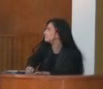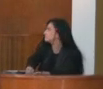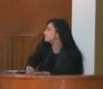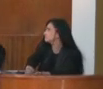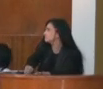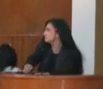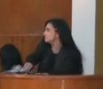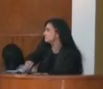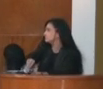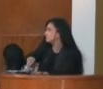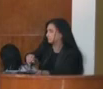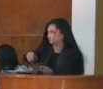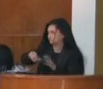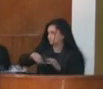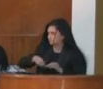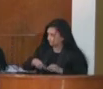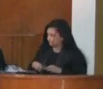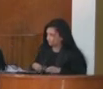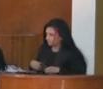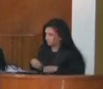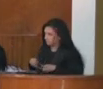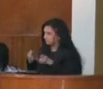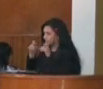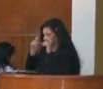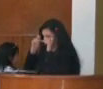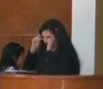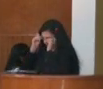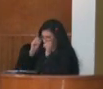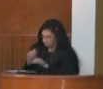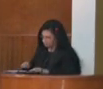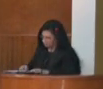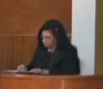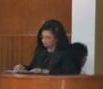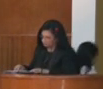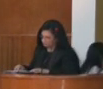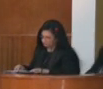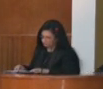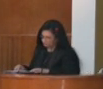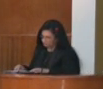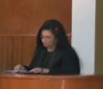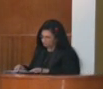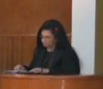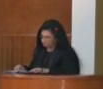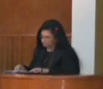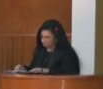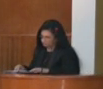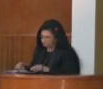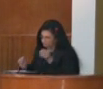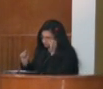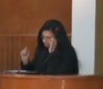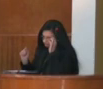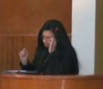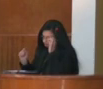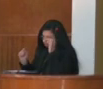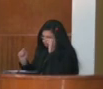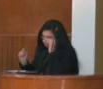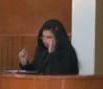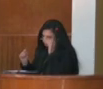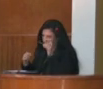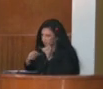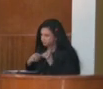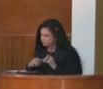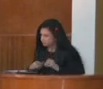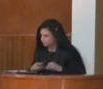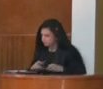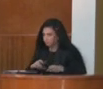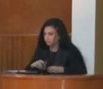Mais uma vez, quero agradecer ao presidente da Comissão da Pessoa com Deficiência, o deputado Fred Pacheco, por apoiar a realização dessa audiência aqui